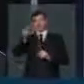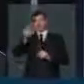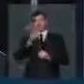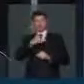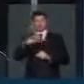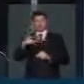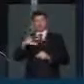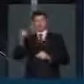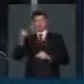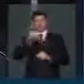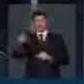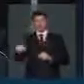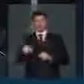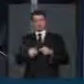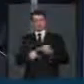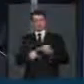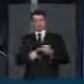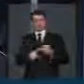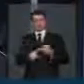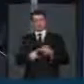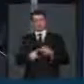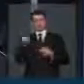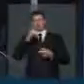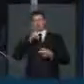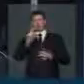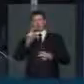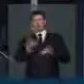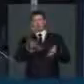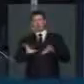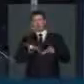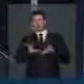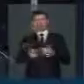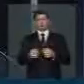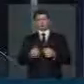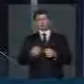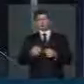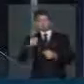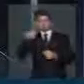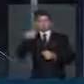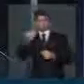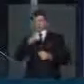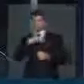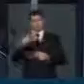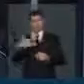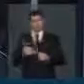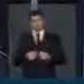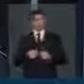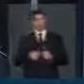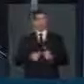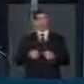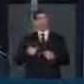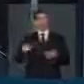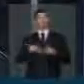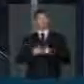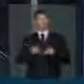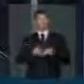de saúde cancelados, para não serem atendidas pelos planos de saúde e